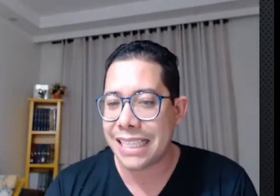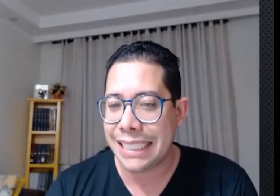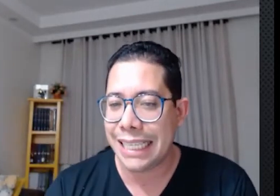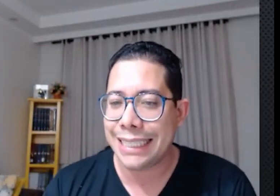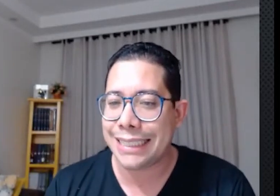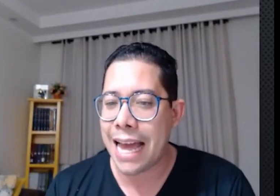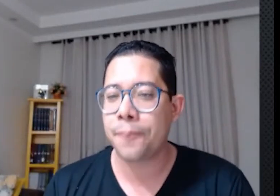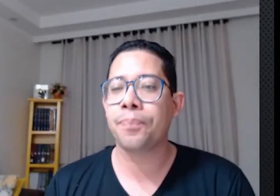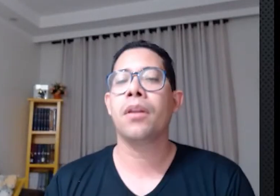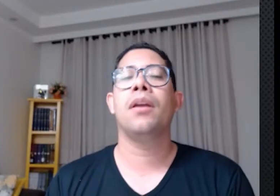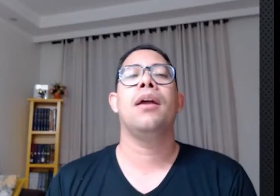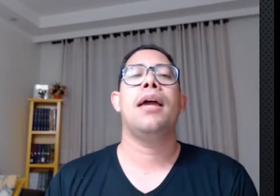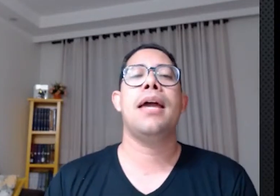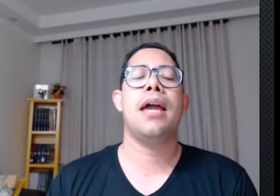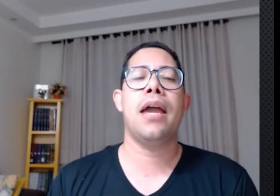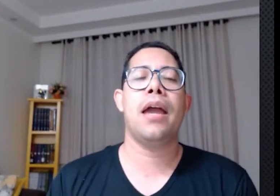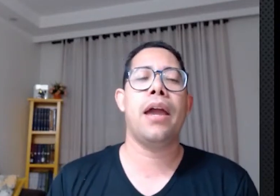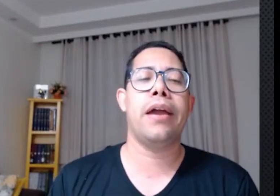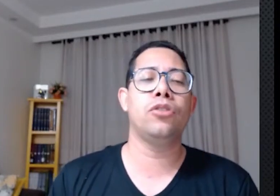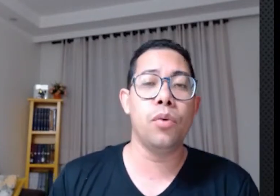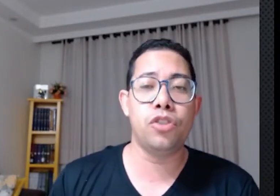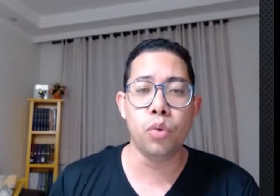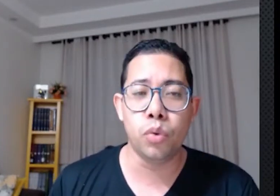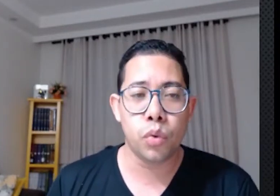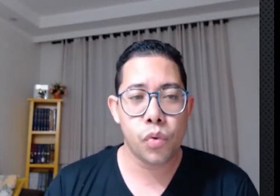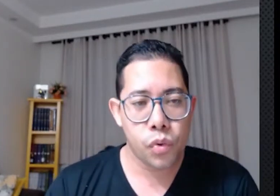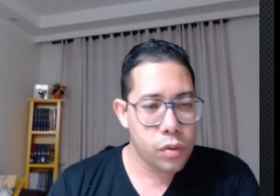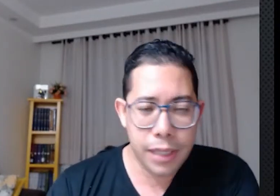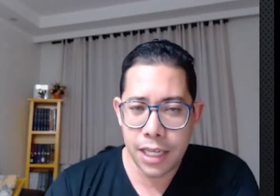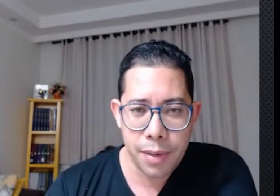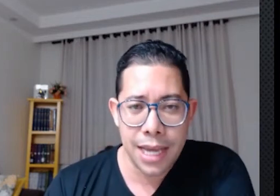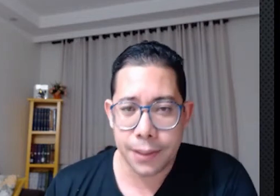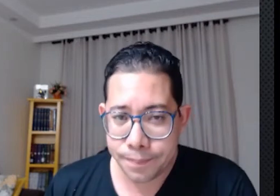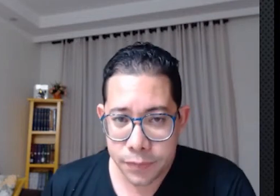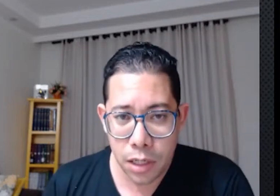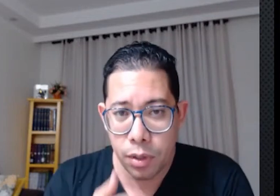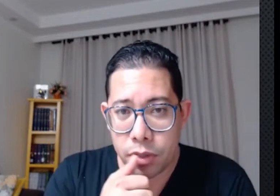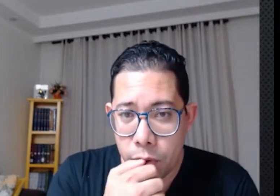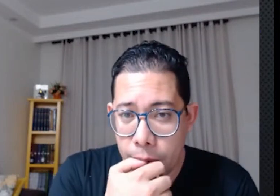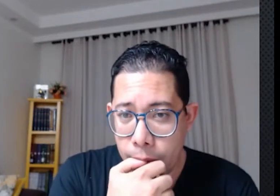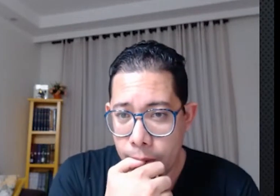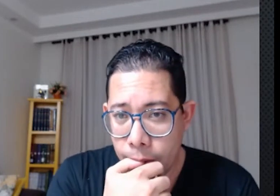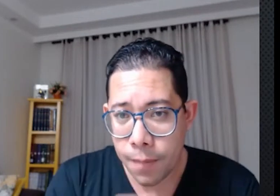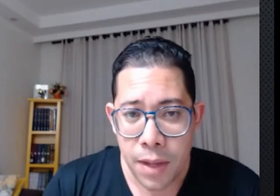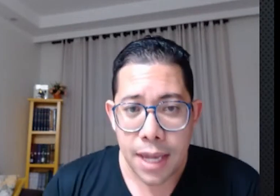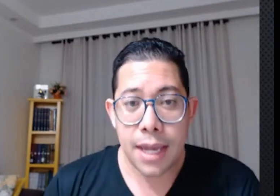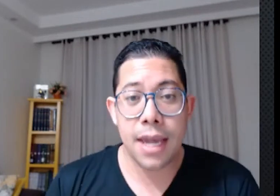vai facilitar o seu estudo. Beleza, beleza? Tranquilo,